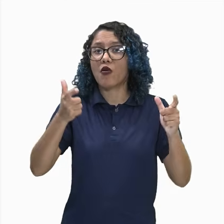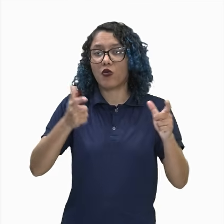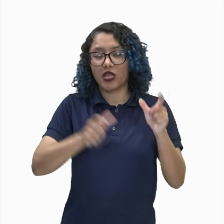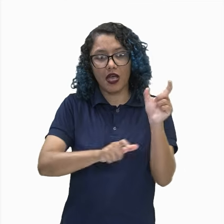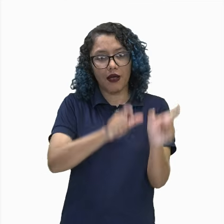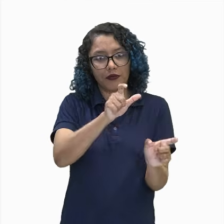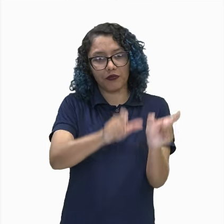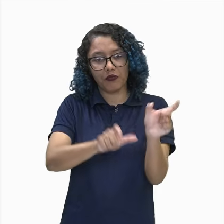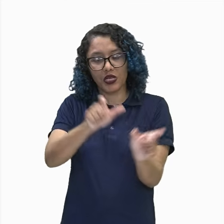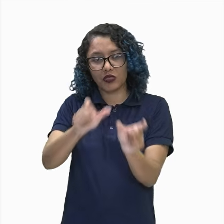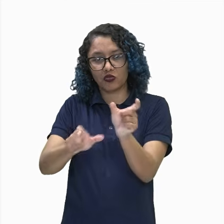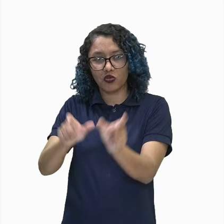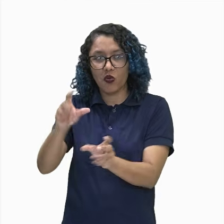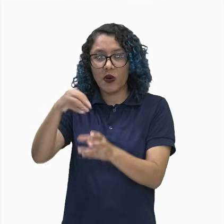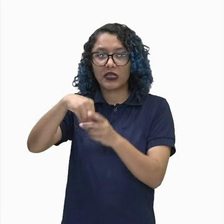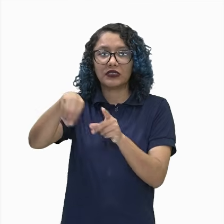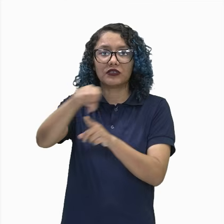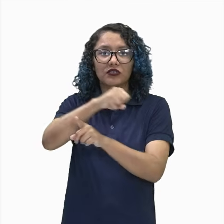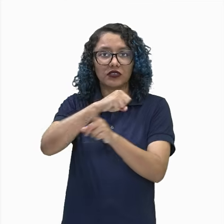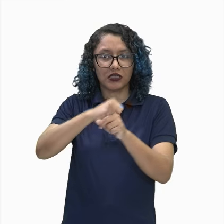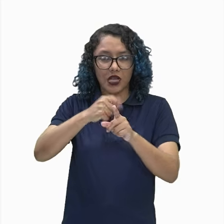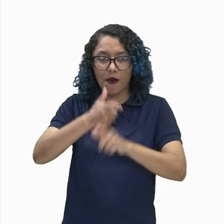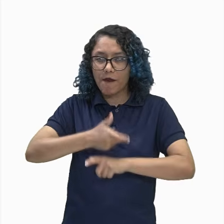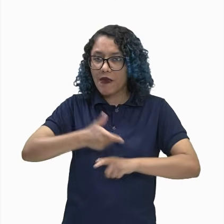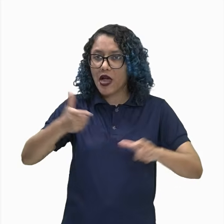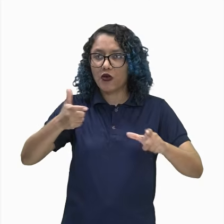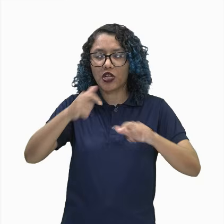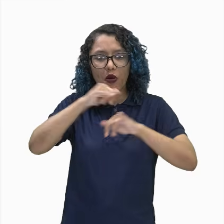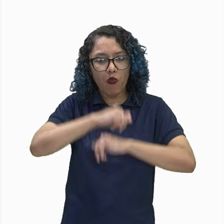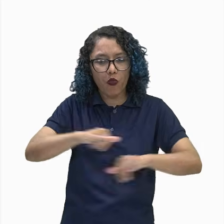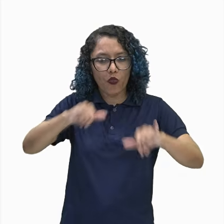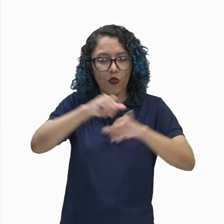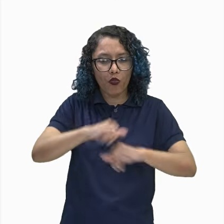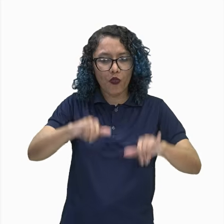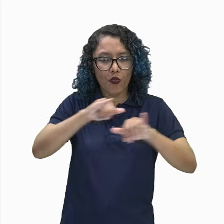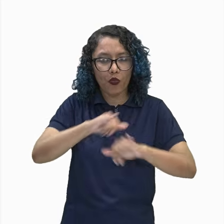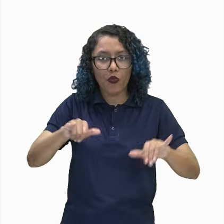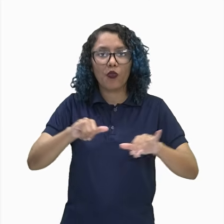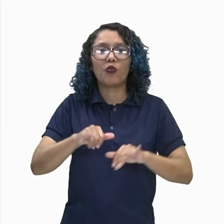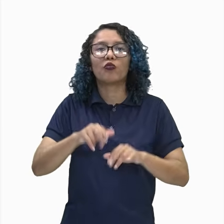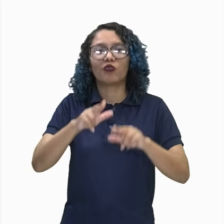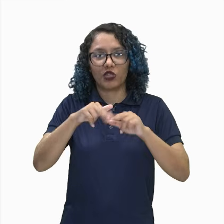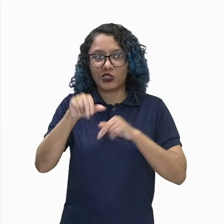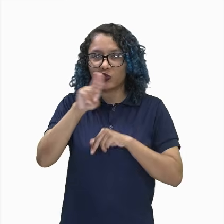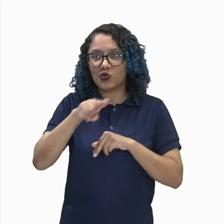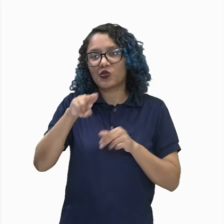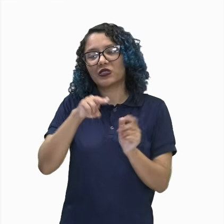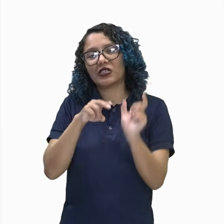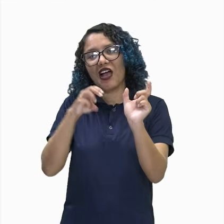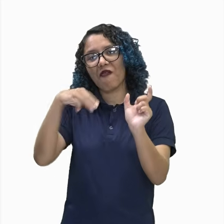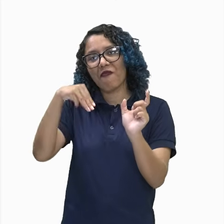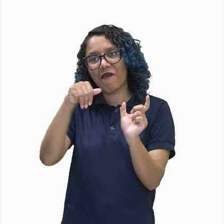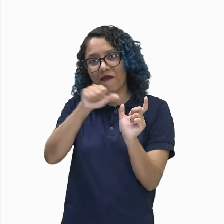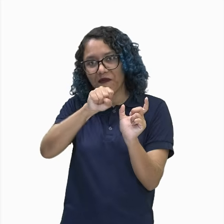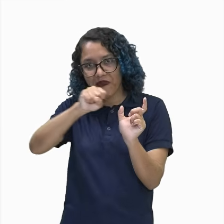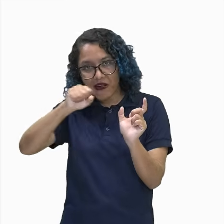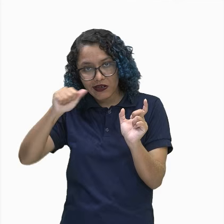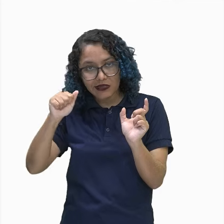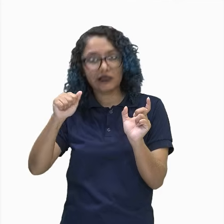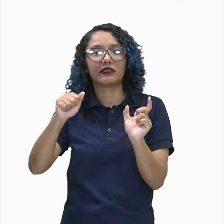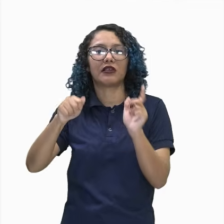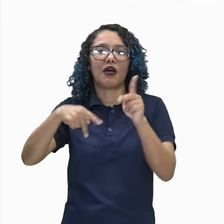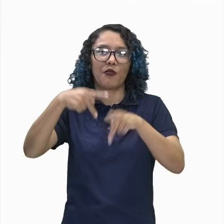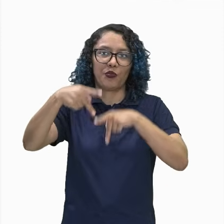possíveis dentro de uma sociedade. Por isso que se usa o termo massa da população, certo? Então, entendendo